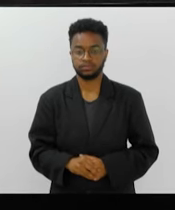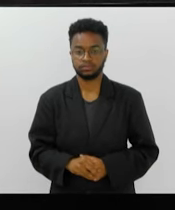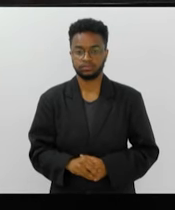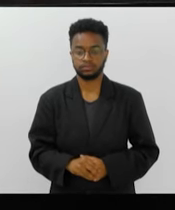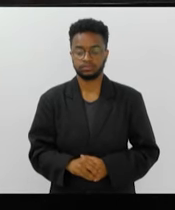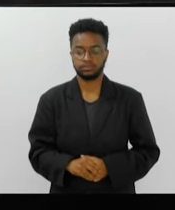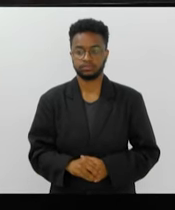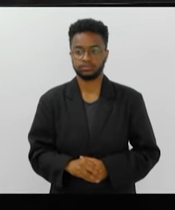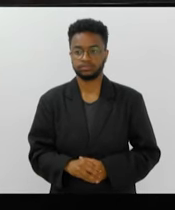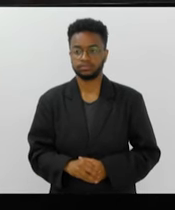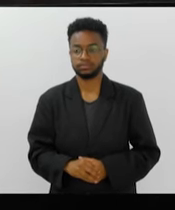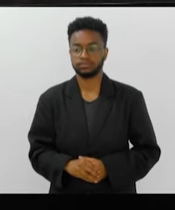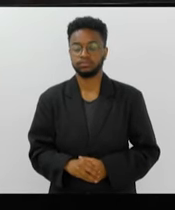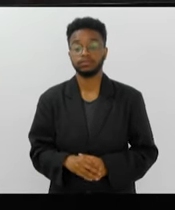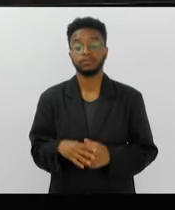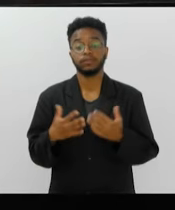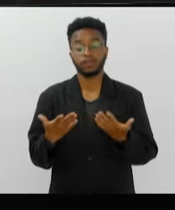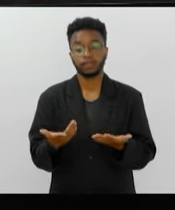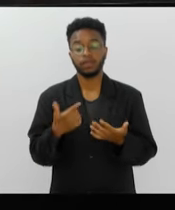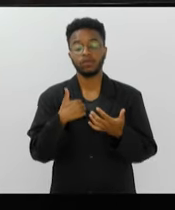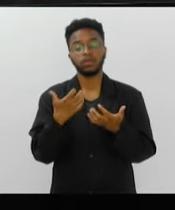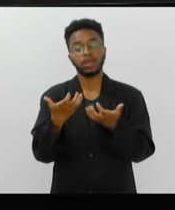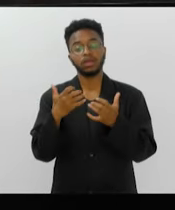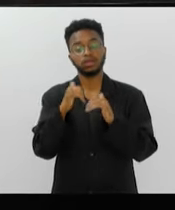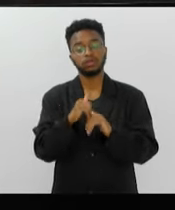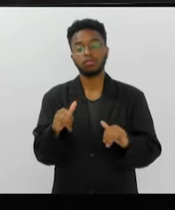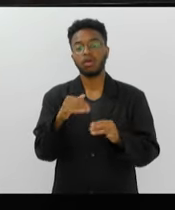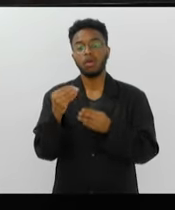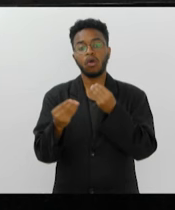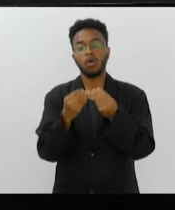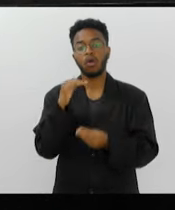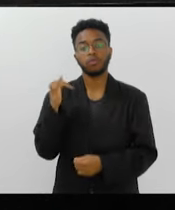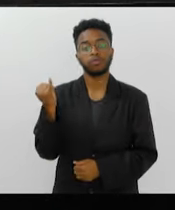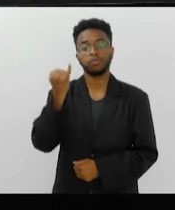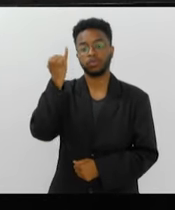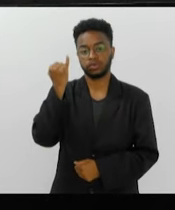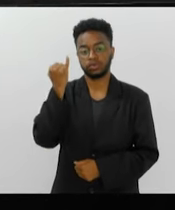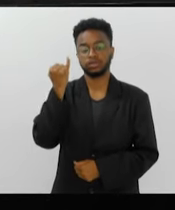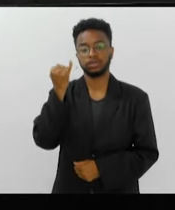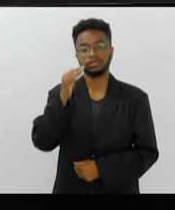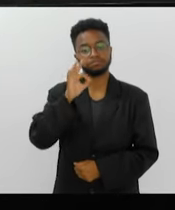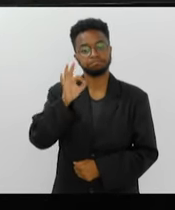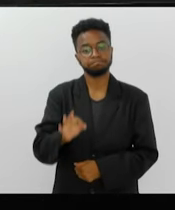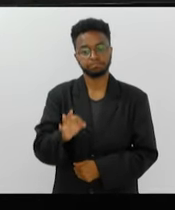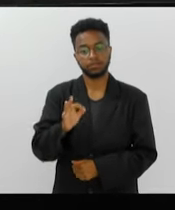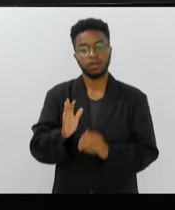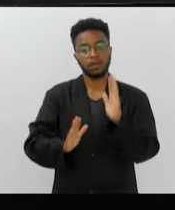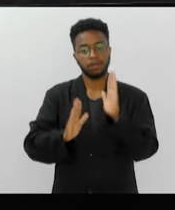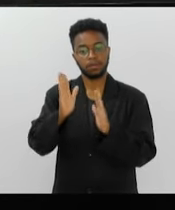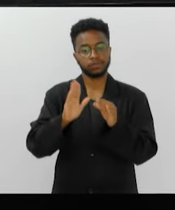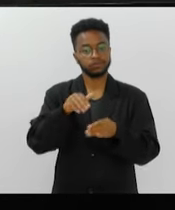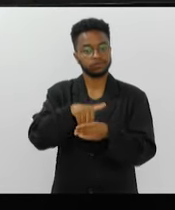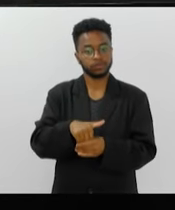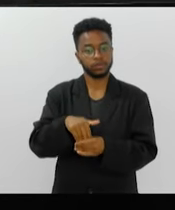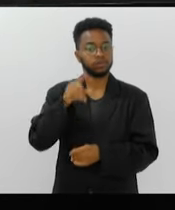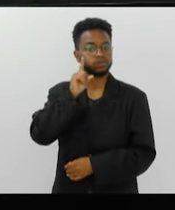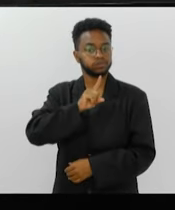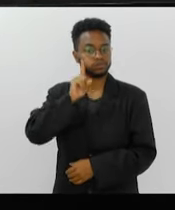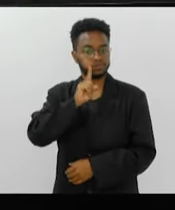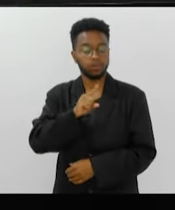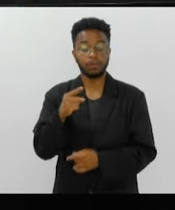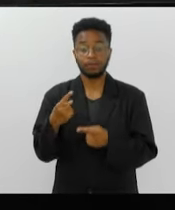inteiro então quero frisar aqui a relevância a importância das eleições Americanas porque